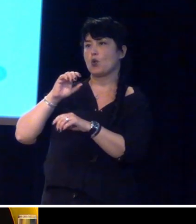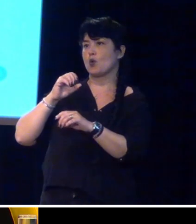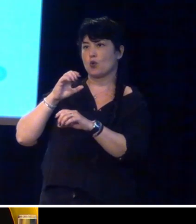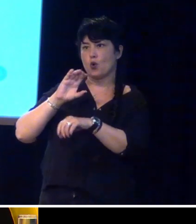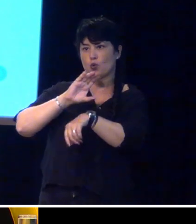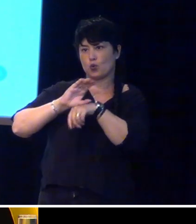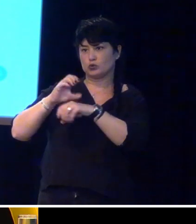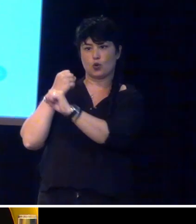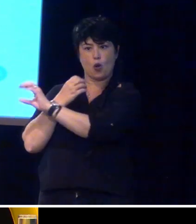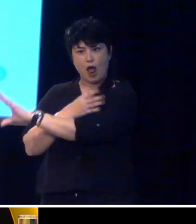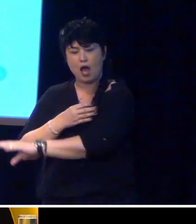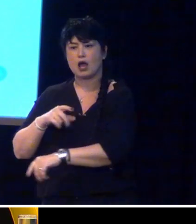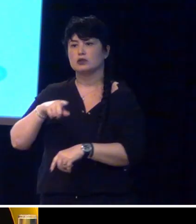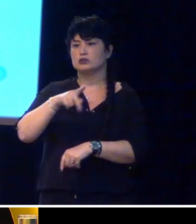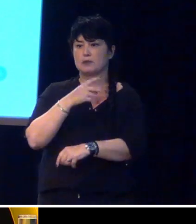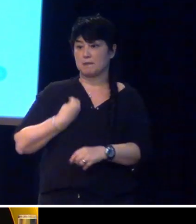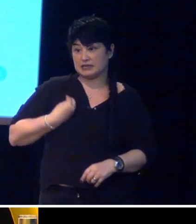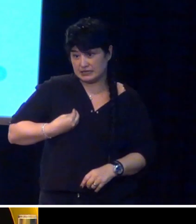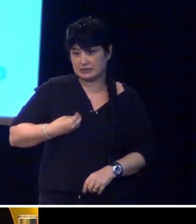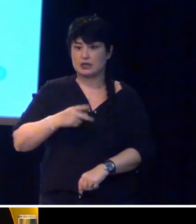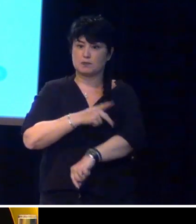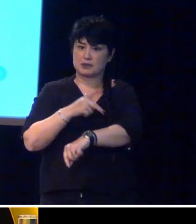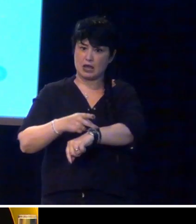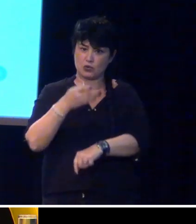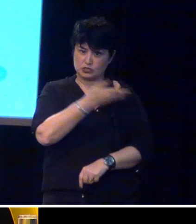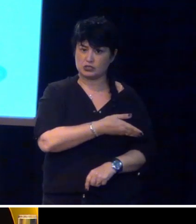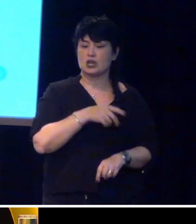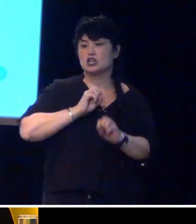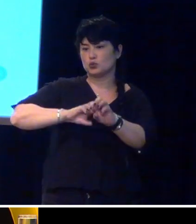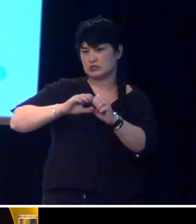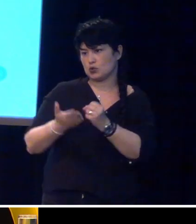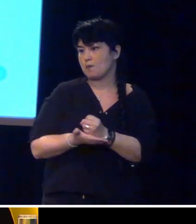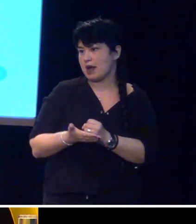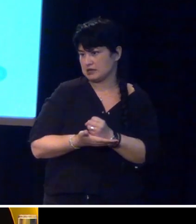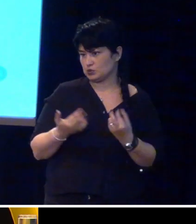do curso presencial de pedagogia e também do ensino básico.